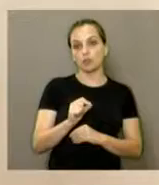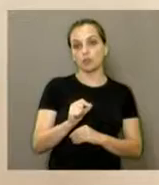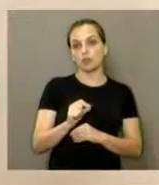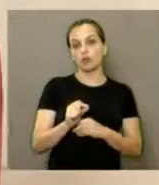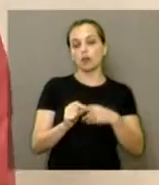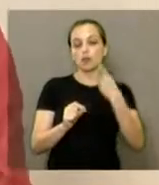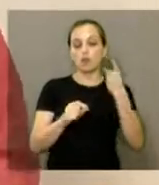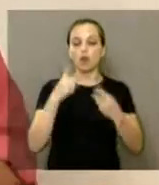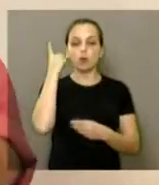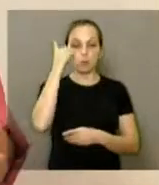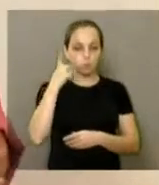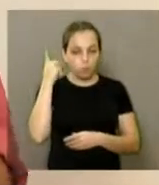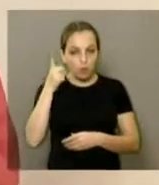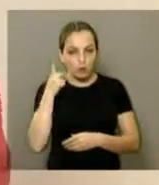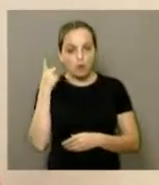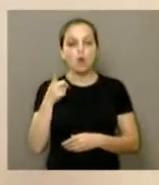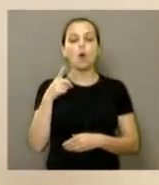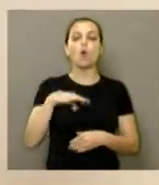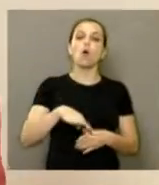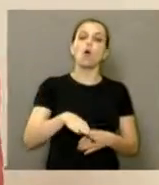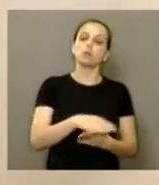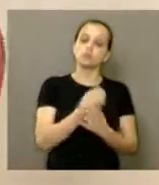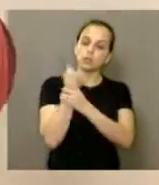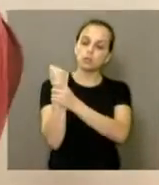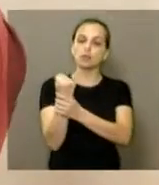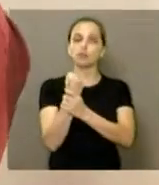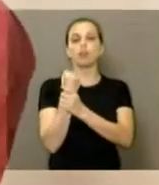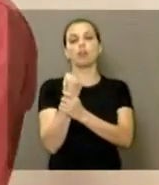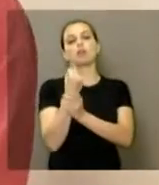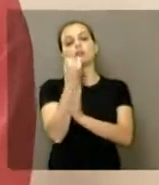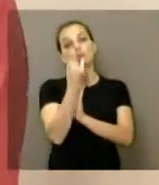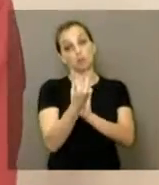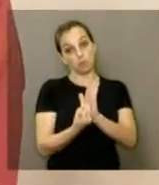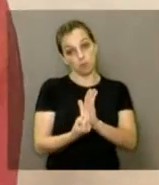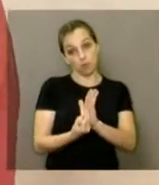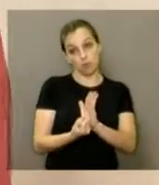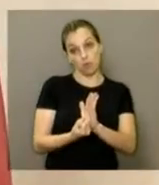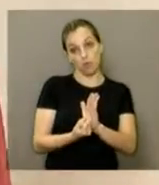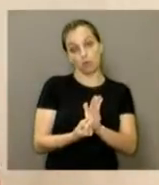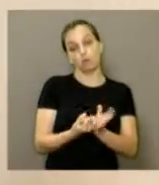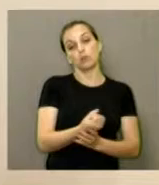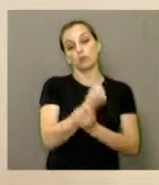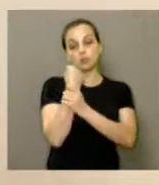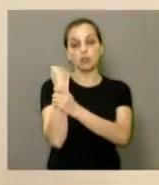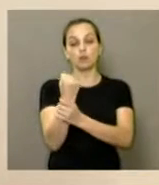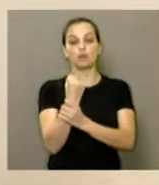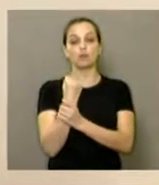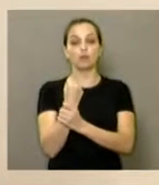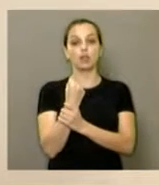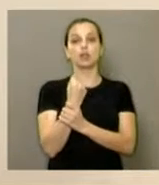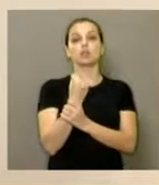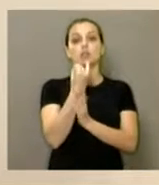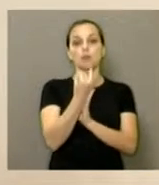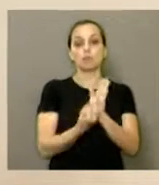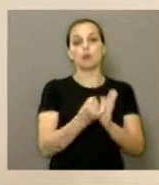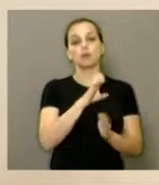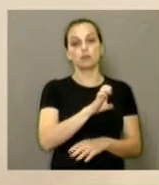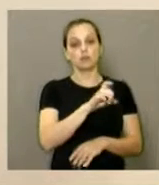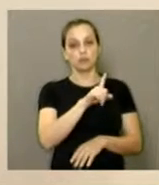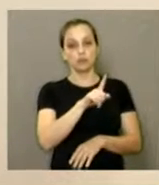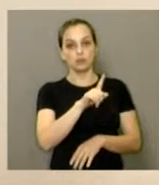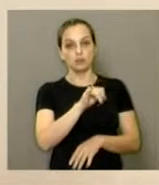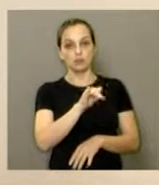do promotor, da sua defesa da taxa, da defesa da taxa do Elias, que fez